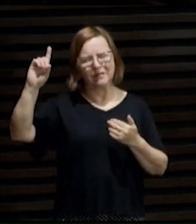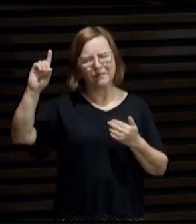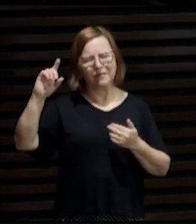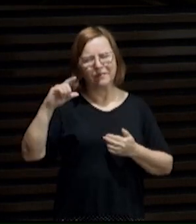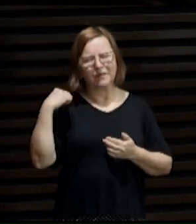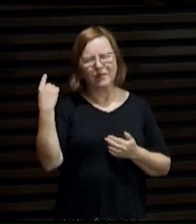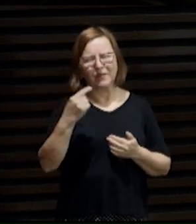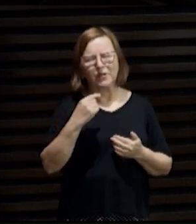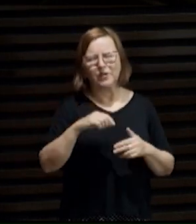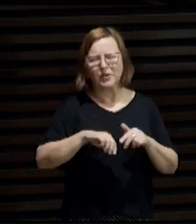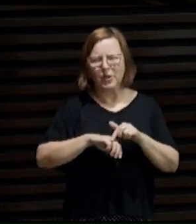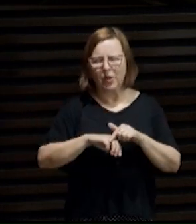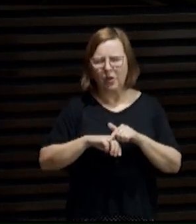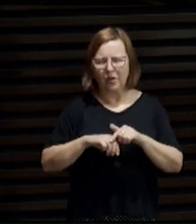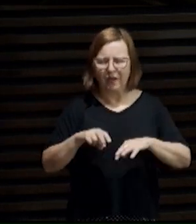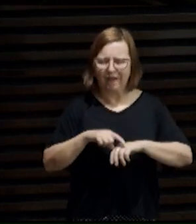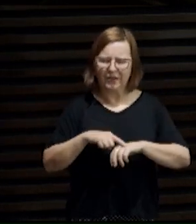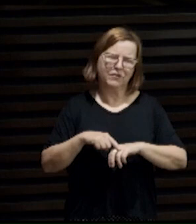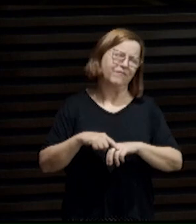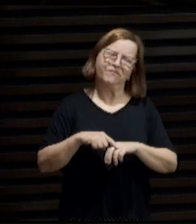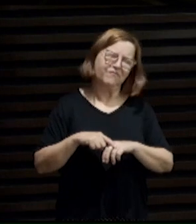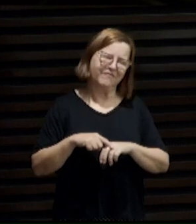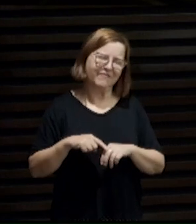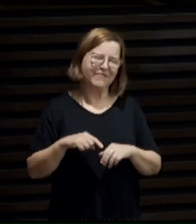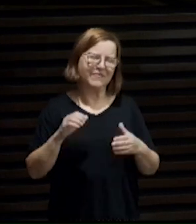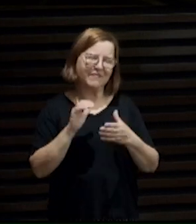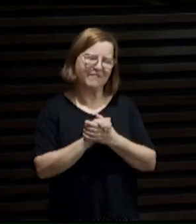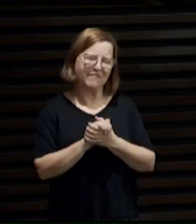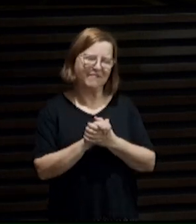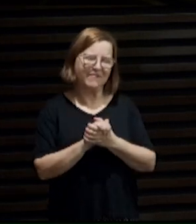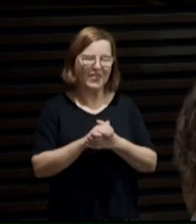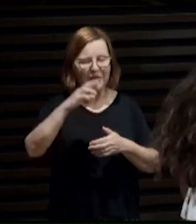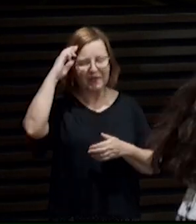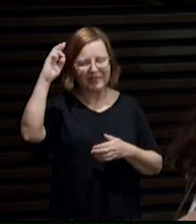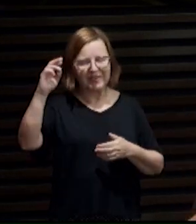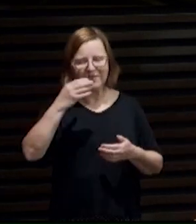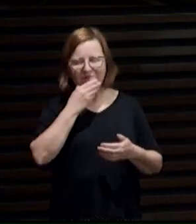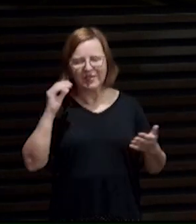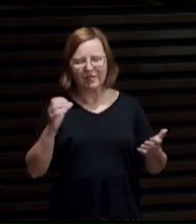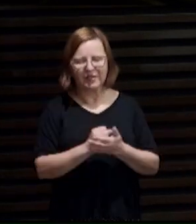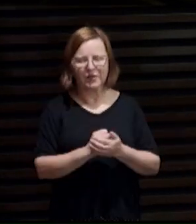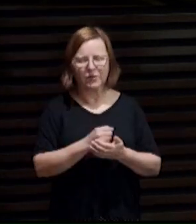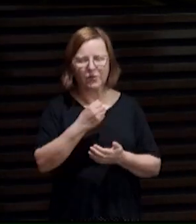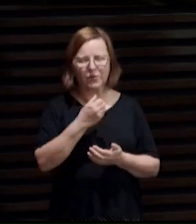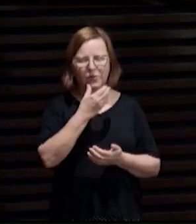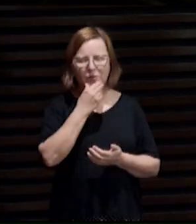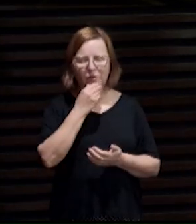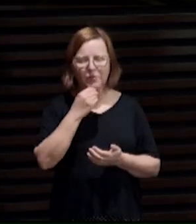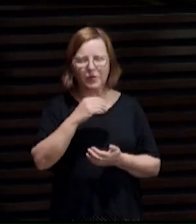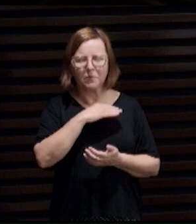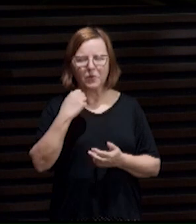nosso marido, nosso Senhor e Salvador, um homem que deu a sua própria vida pela